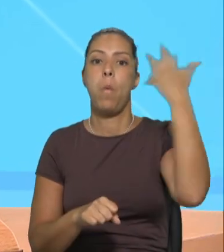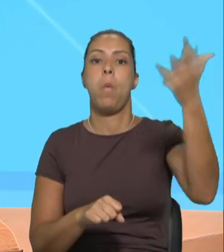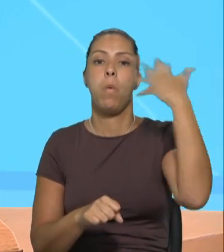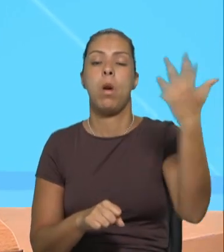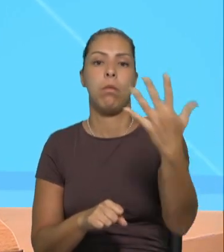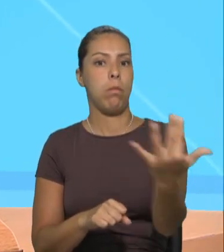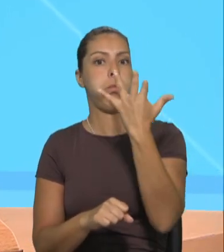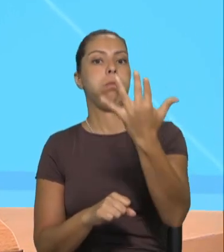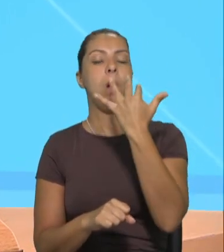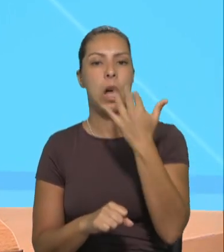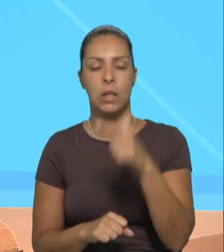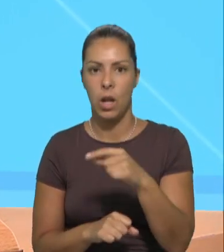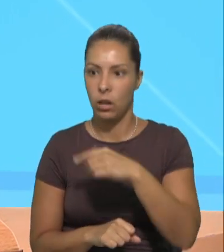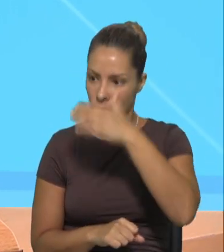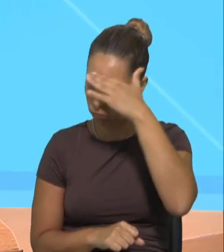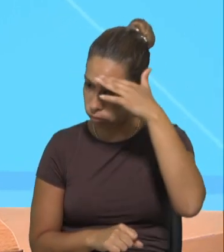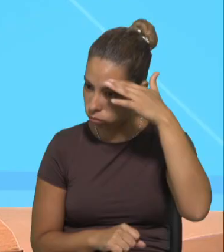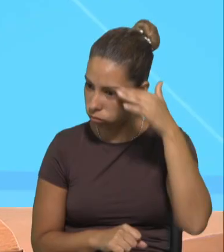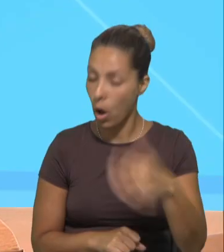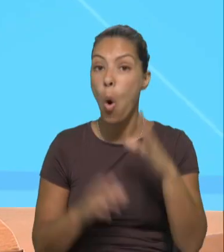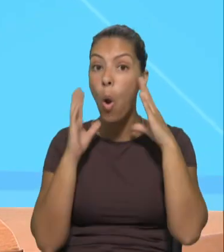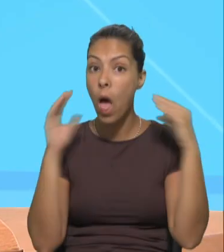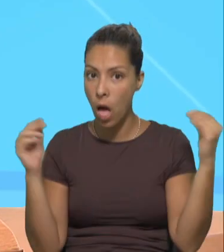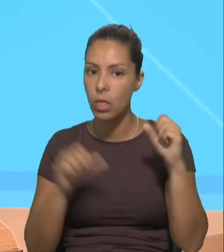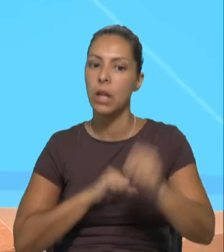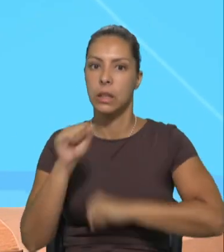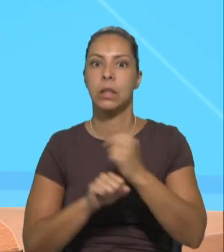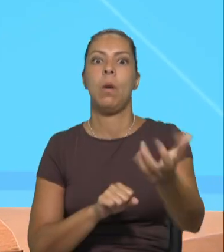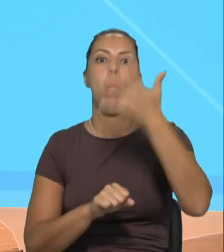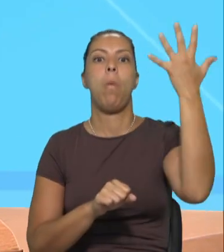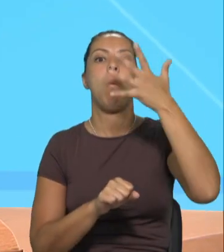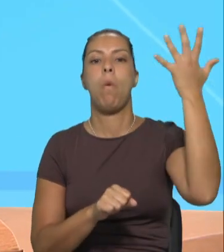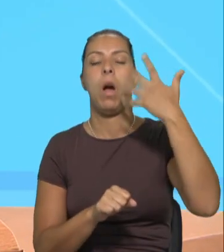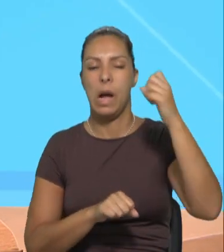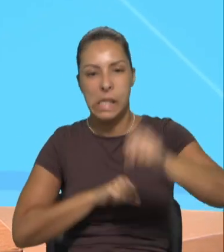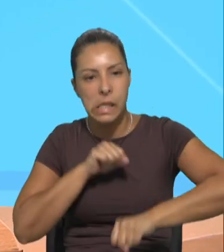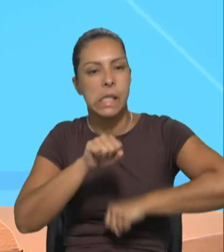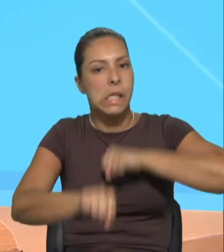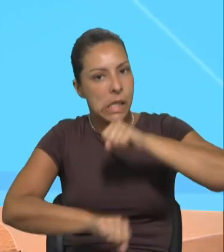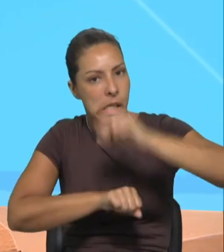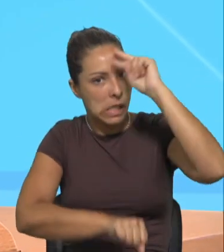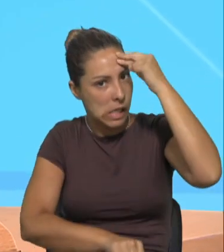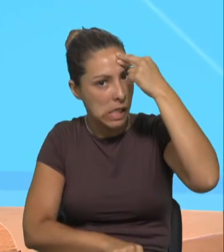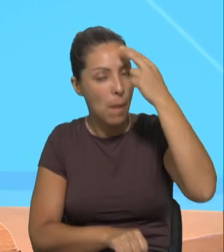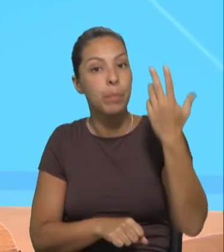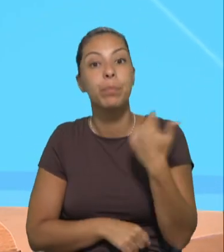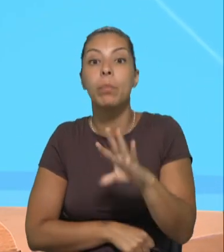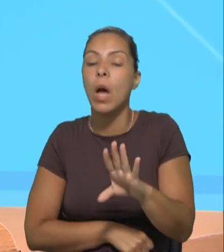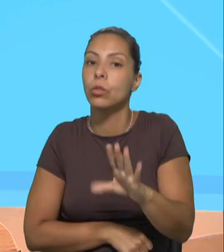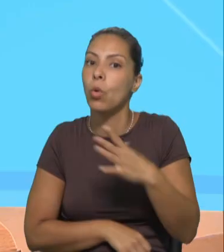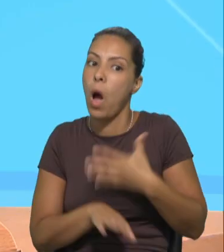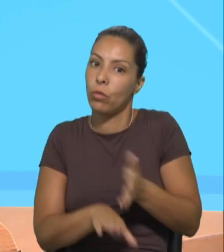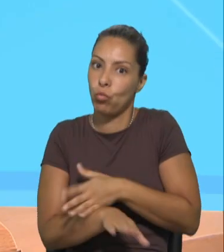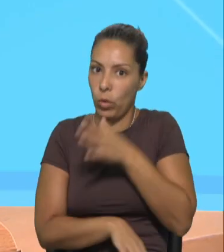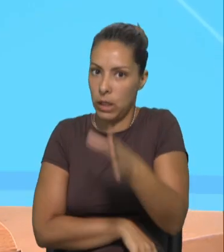facto, custa e custa muito. E na Holanda o vento às vezes bate bem de frente. É outra subida. Mas isso que foi dito aqui, de estarmos